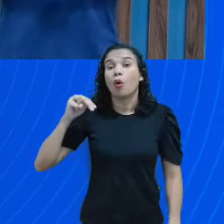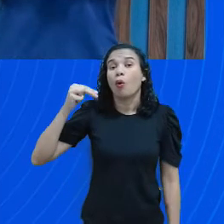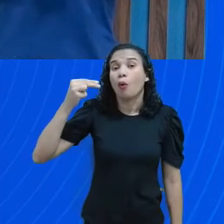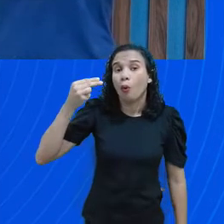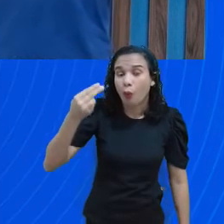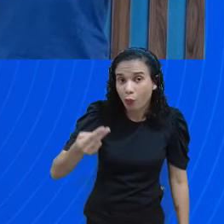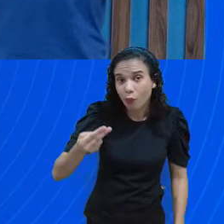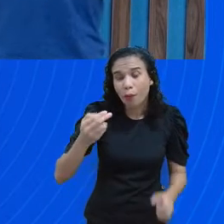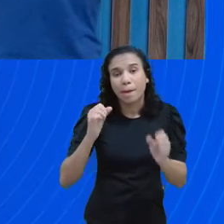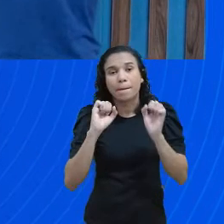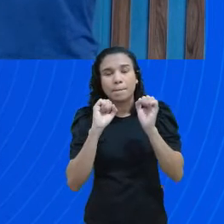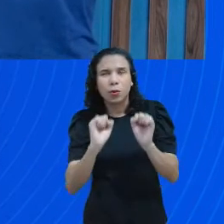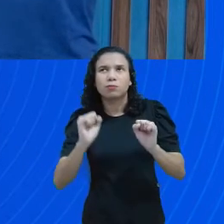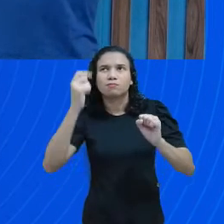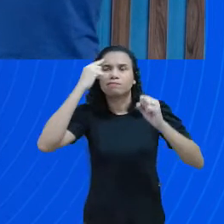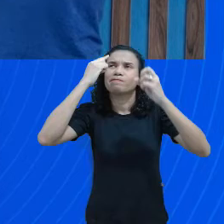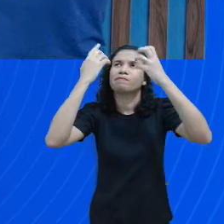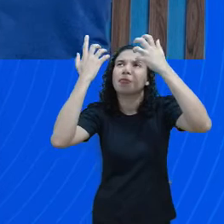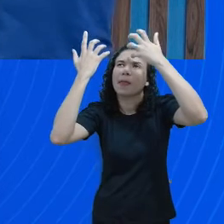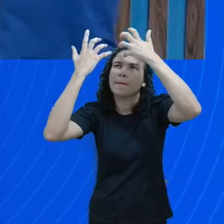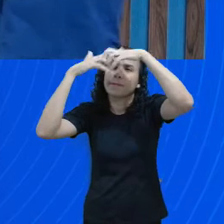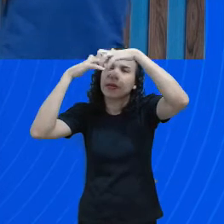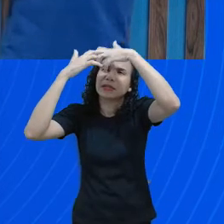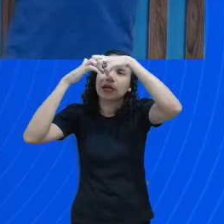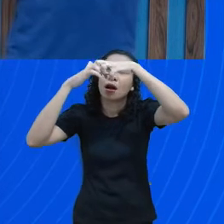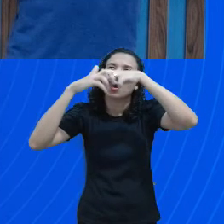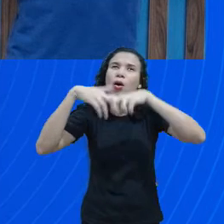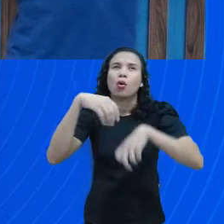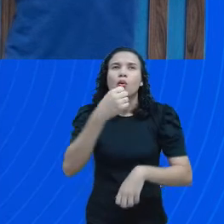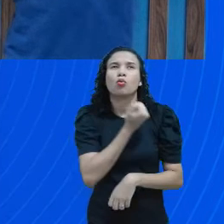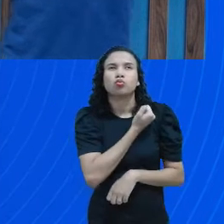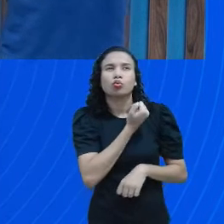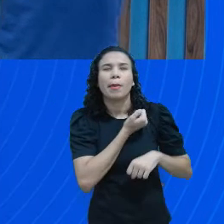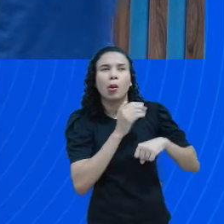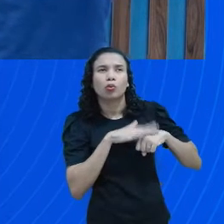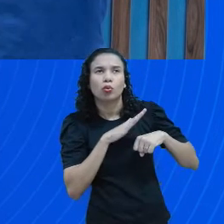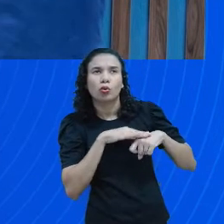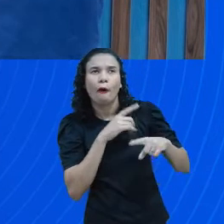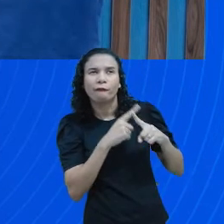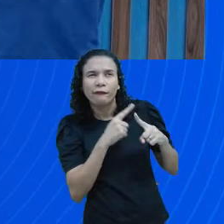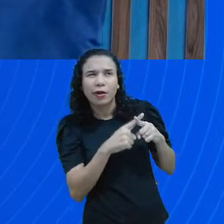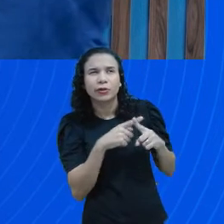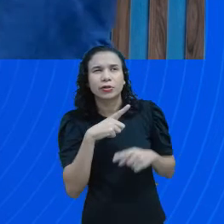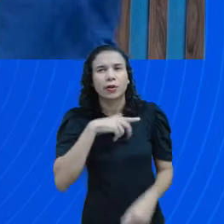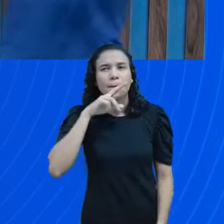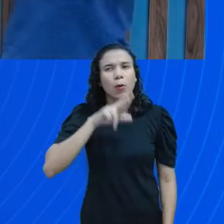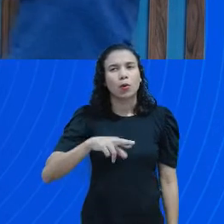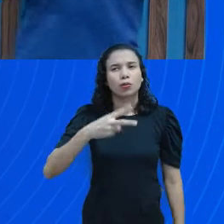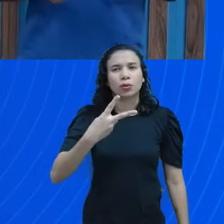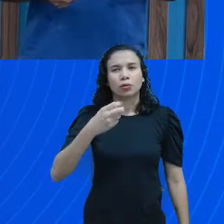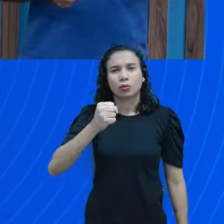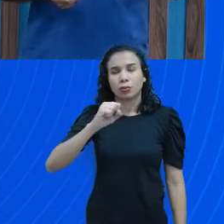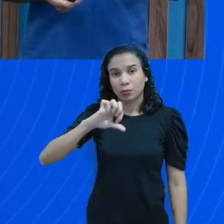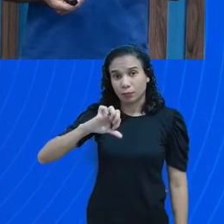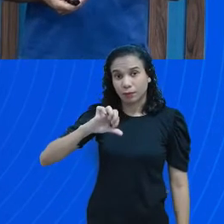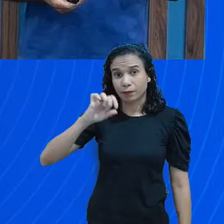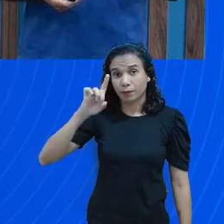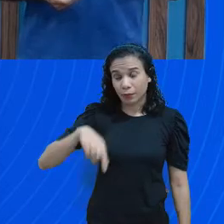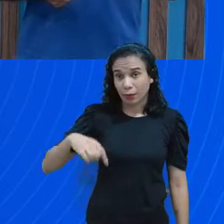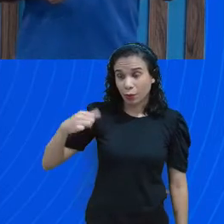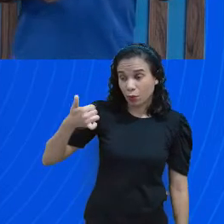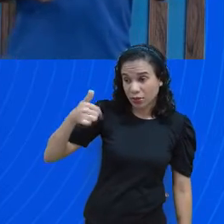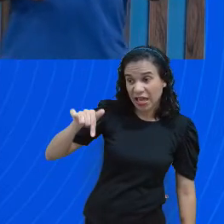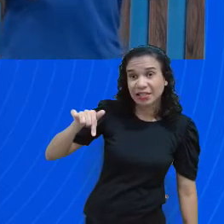ou você pode pensar, o número que vezes ele mesmo dá 289. Esse número é